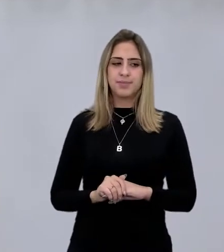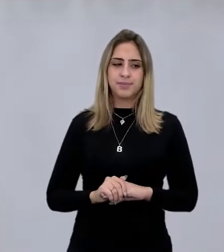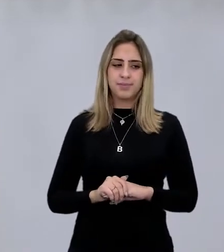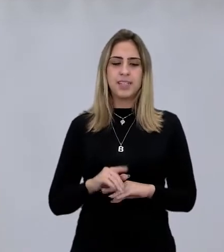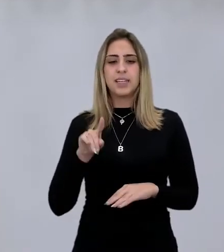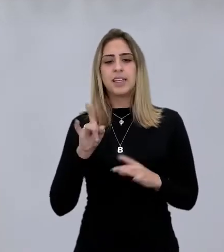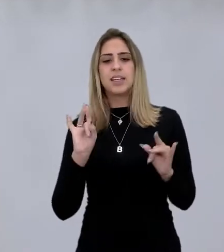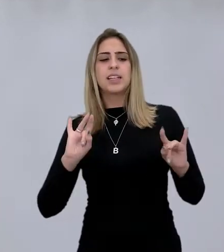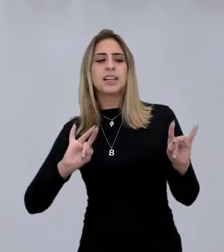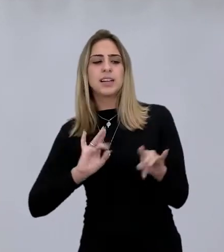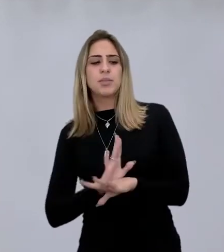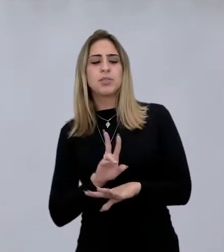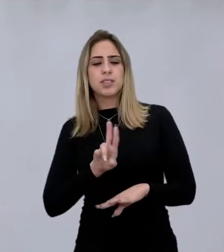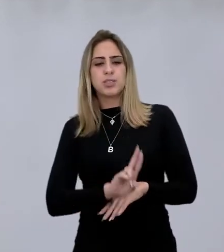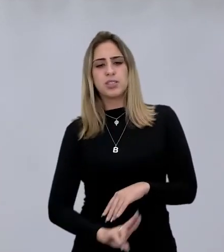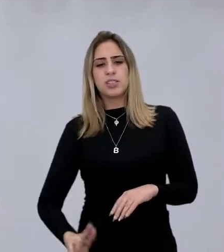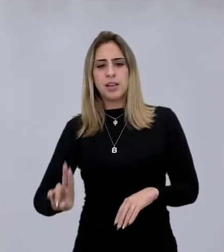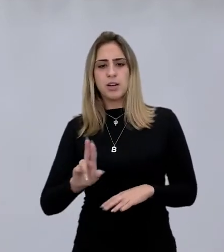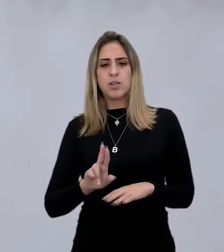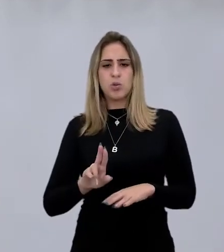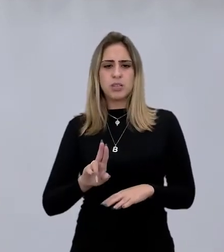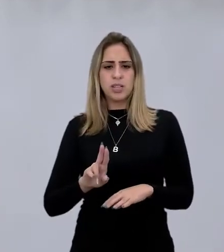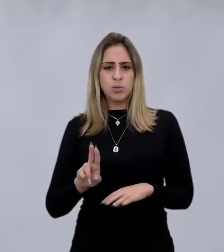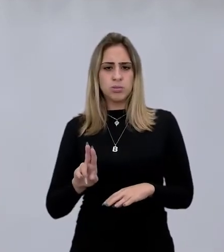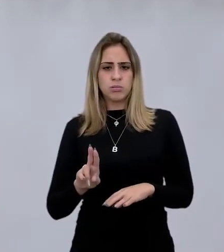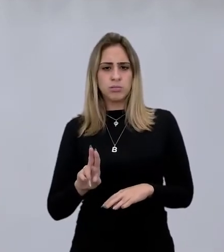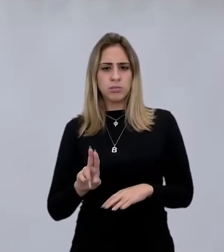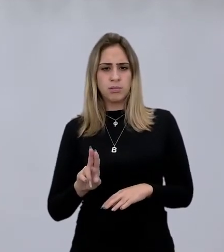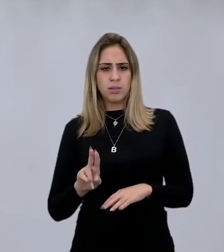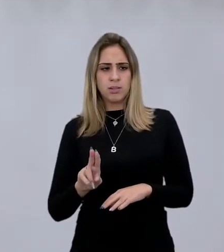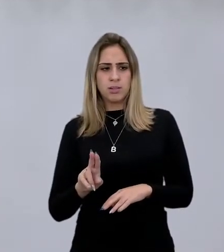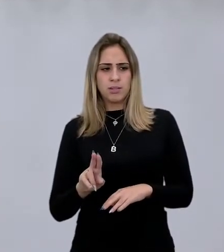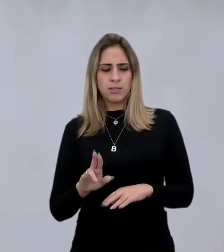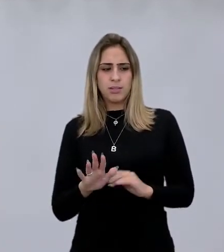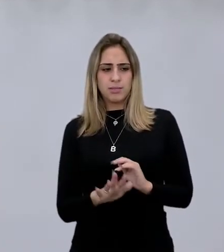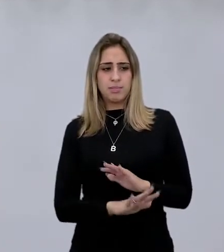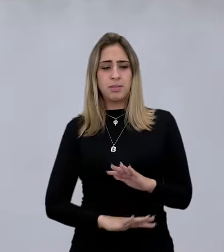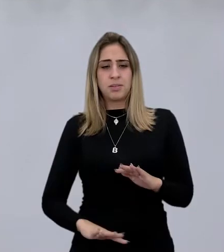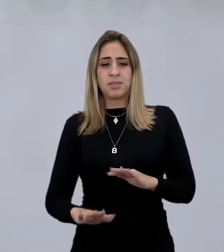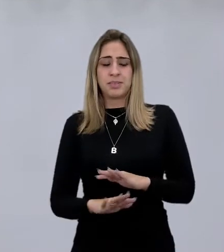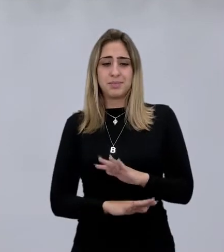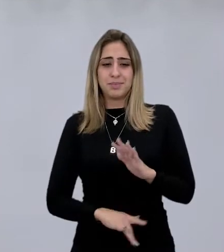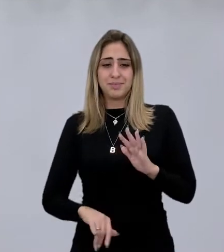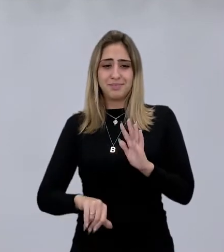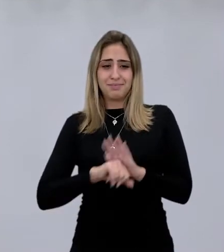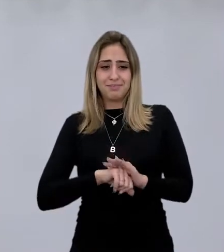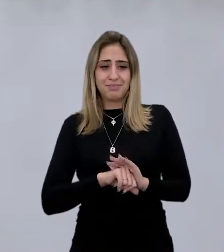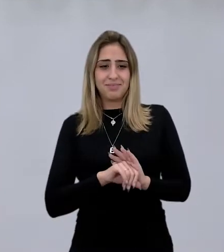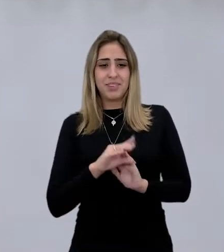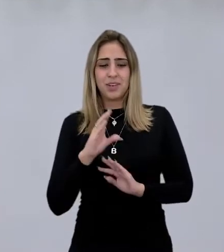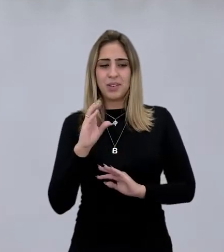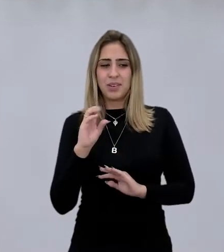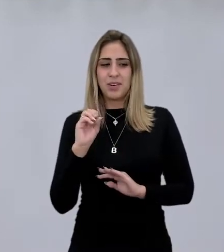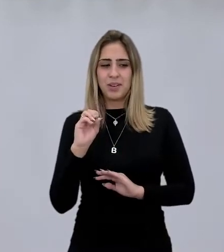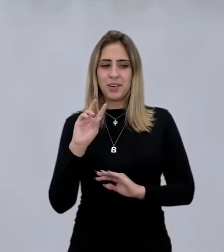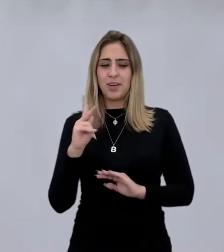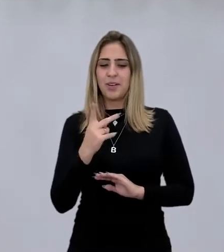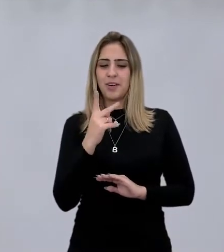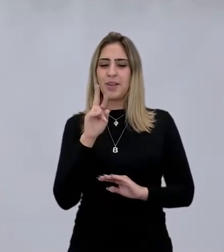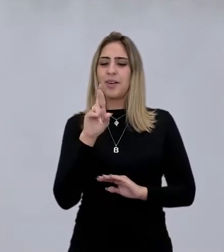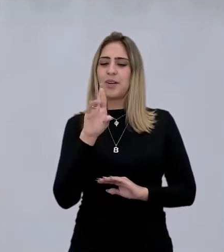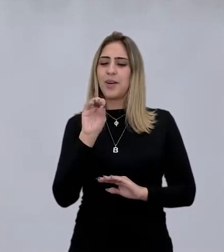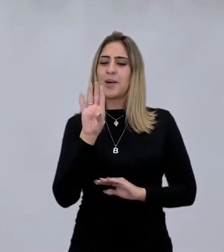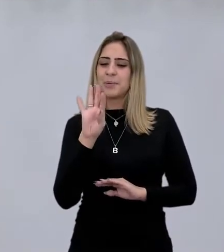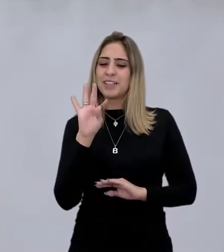ele acabou sendo utilizado, inclusive, por outro sociólogo, que na verdade era da área de criminologia, que era o Robert Merton. E o que